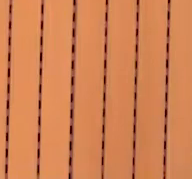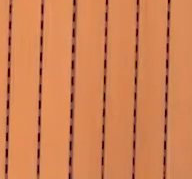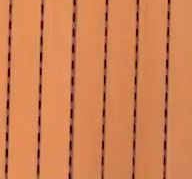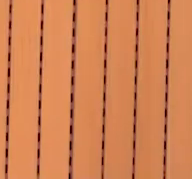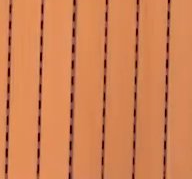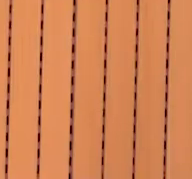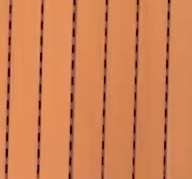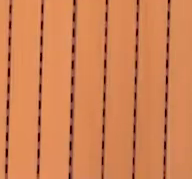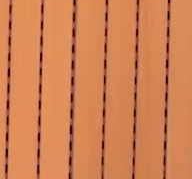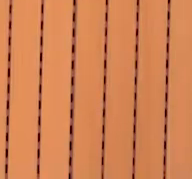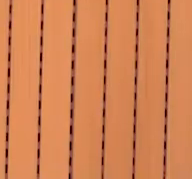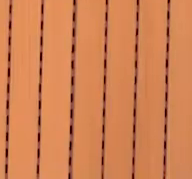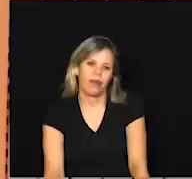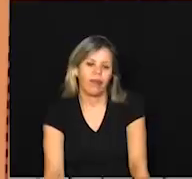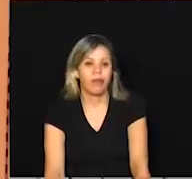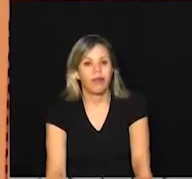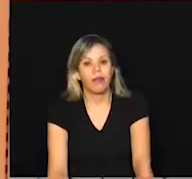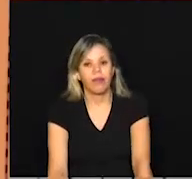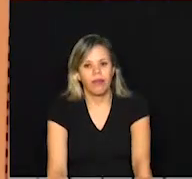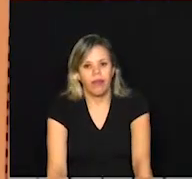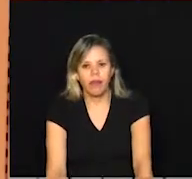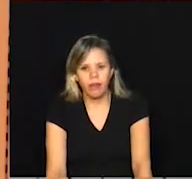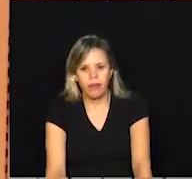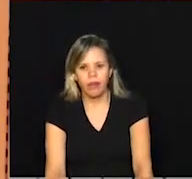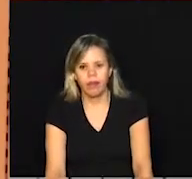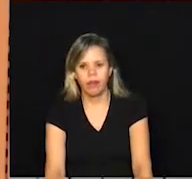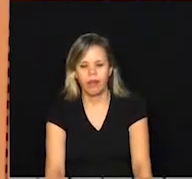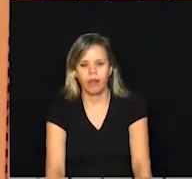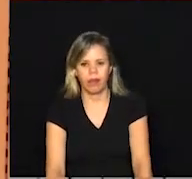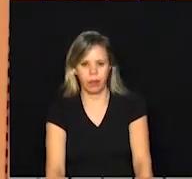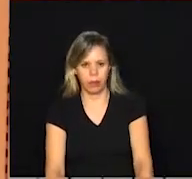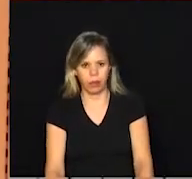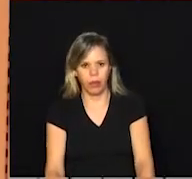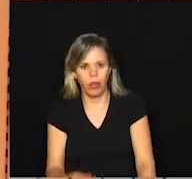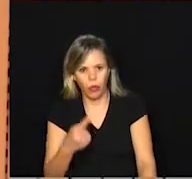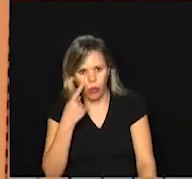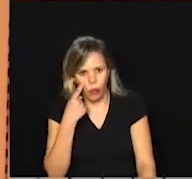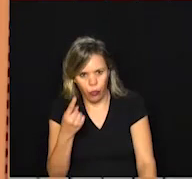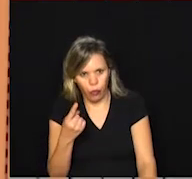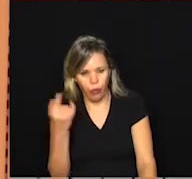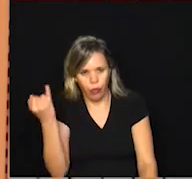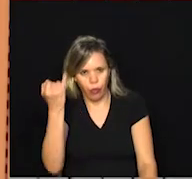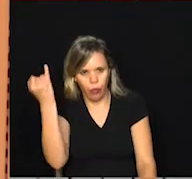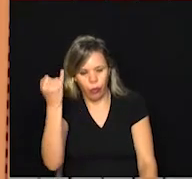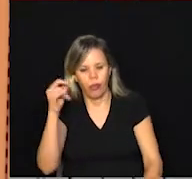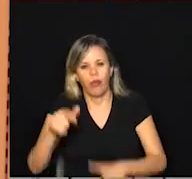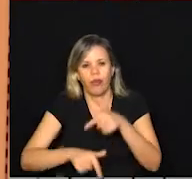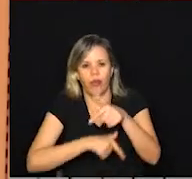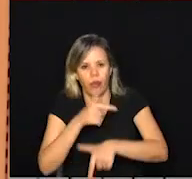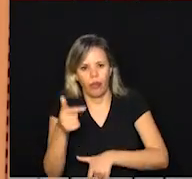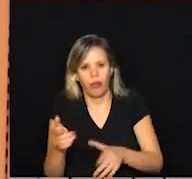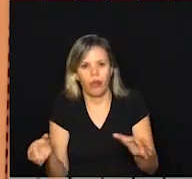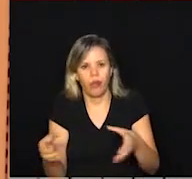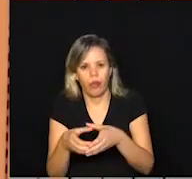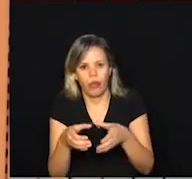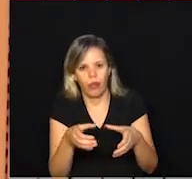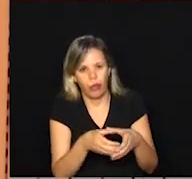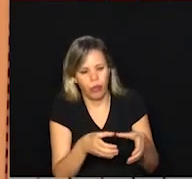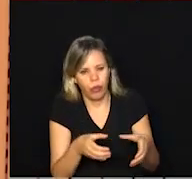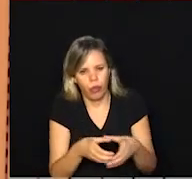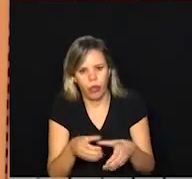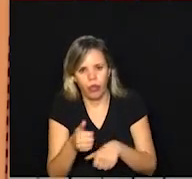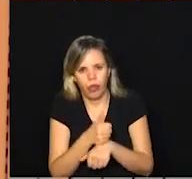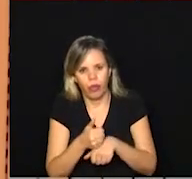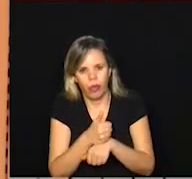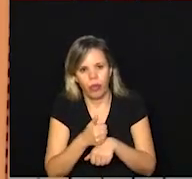em São Benedito Olha aí gente Vejam Só da importância desse trabalho coletivo da equipe